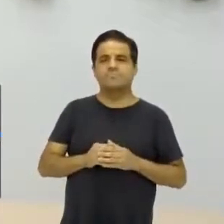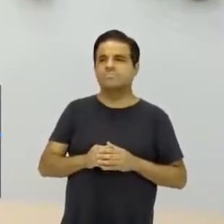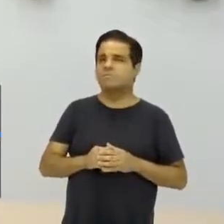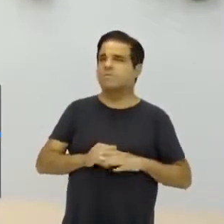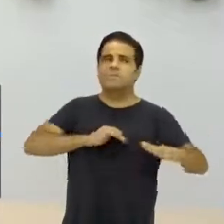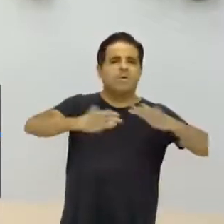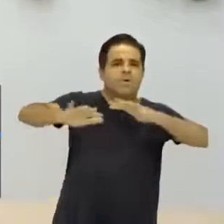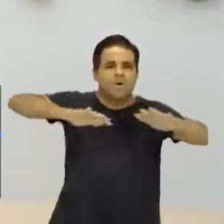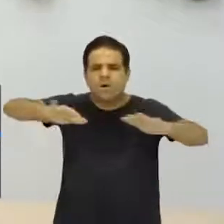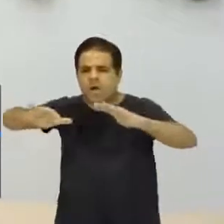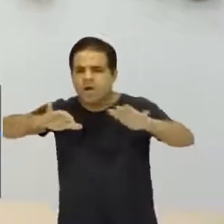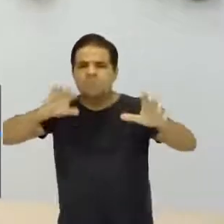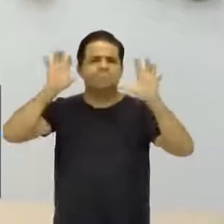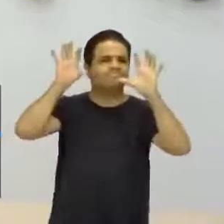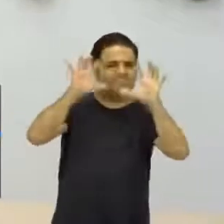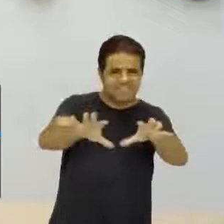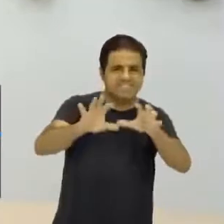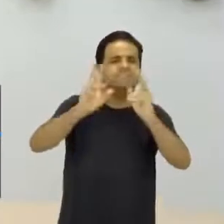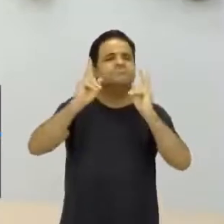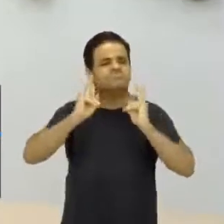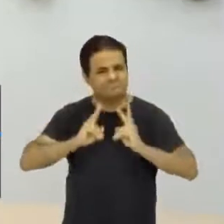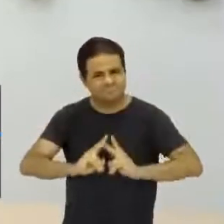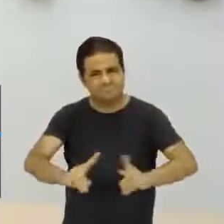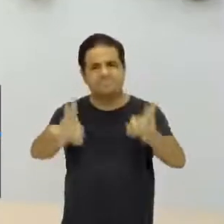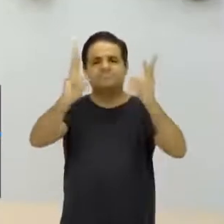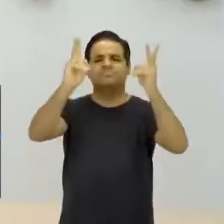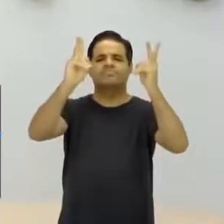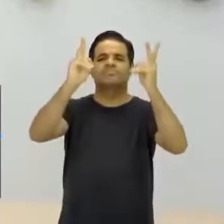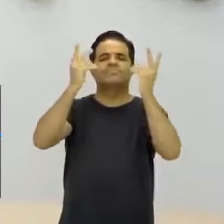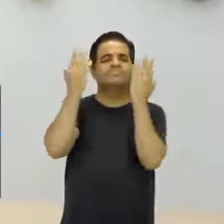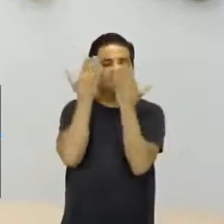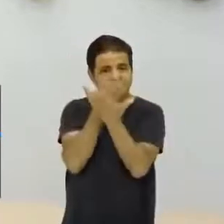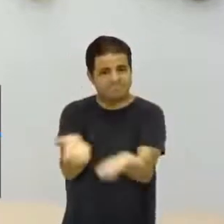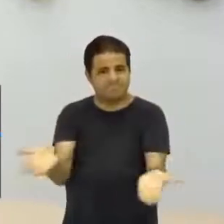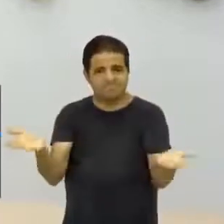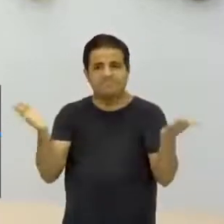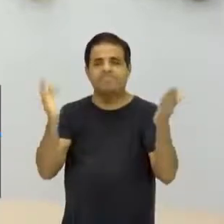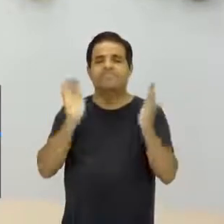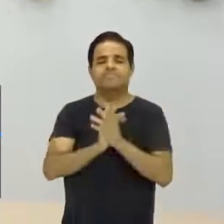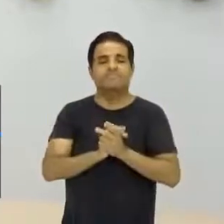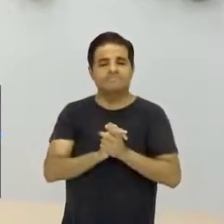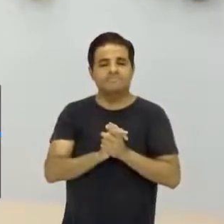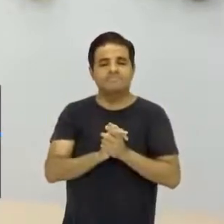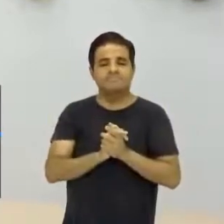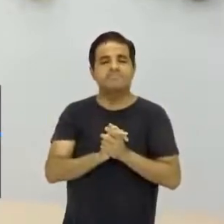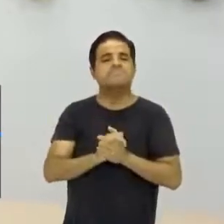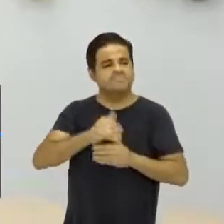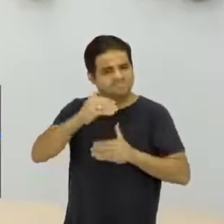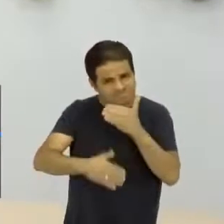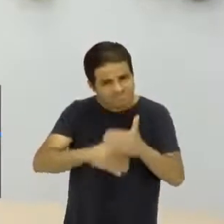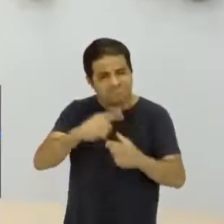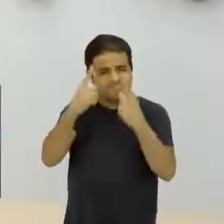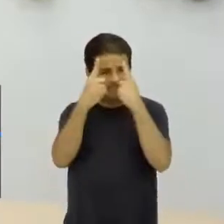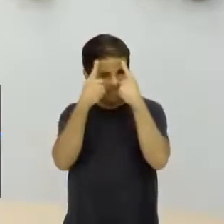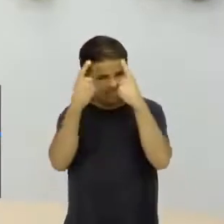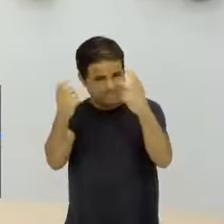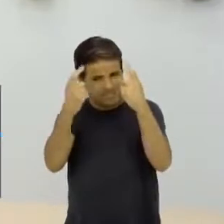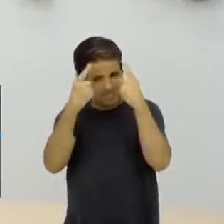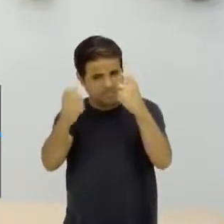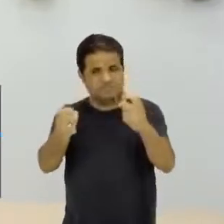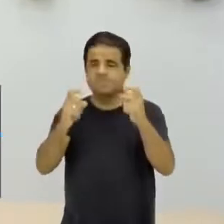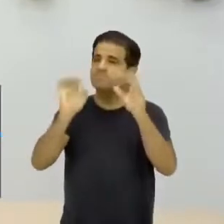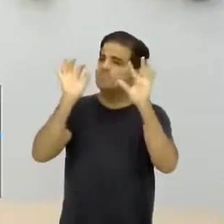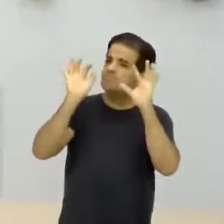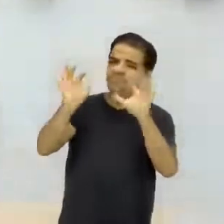as reações elas vão ser contidas. Então, reações serão contidas com grande violência. E aí,